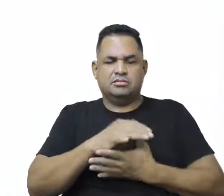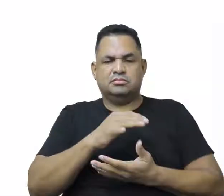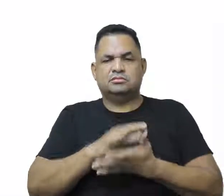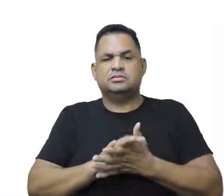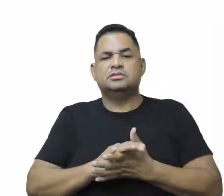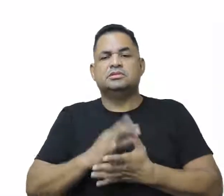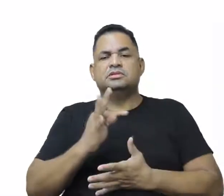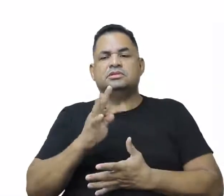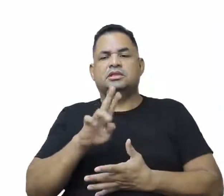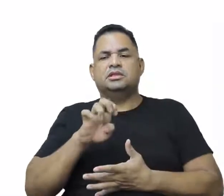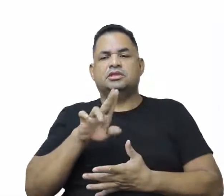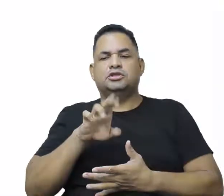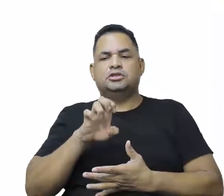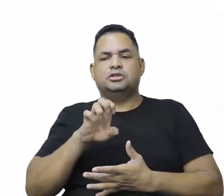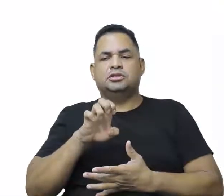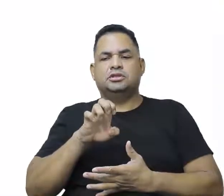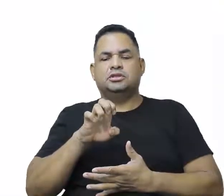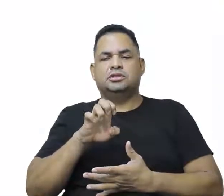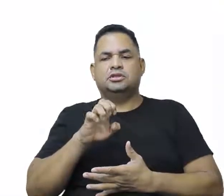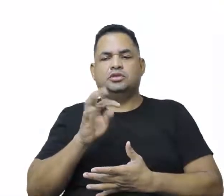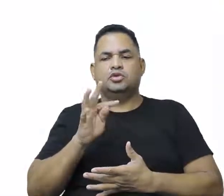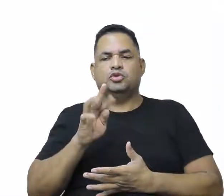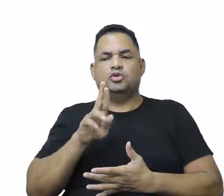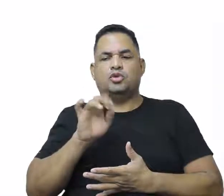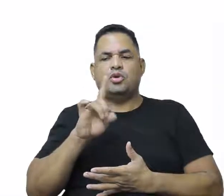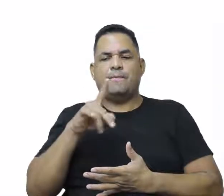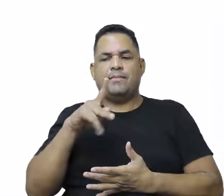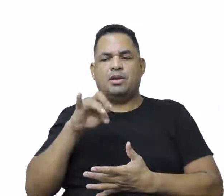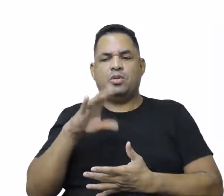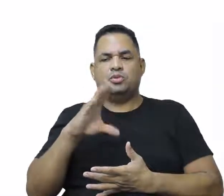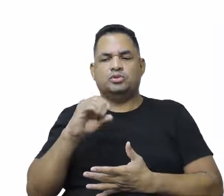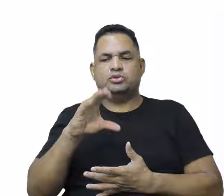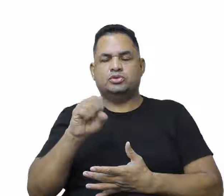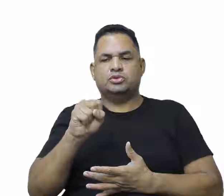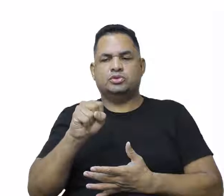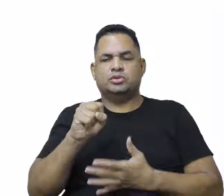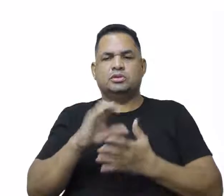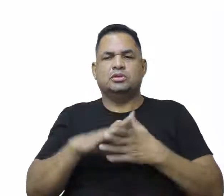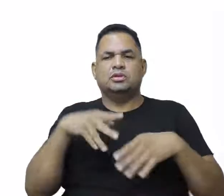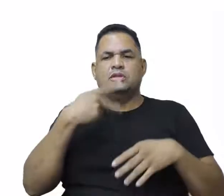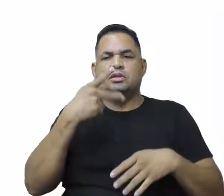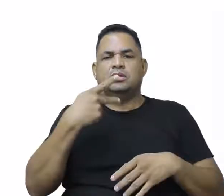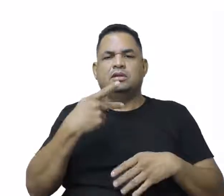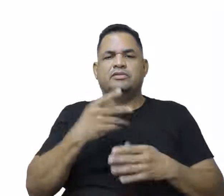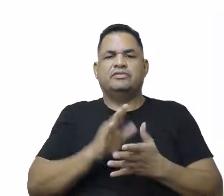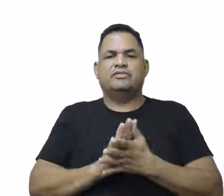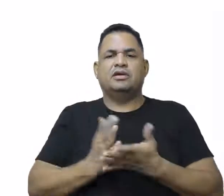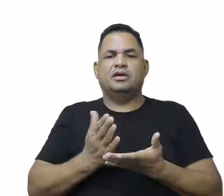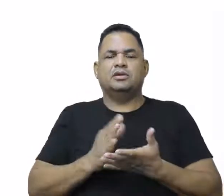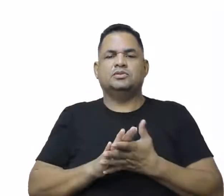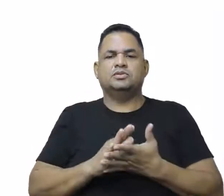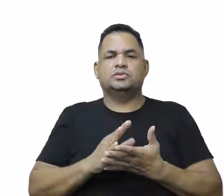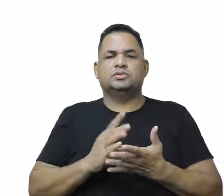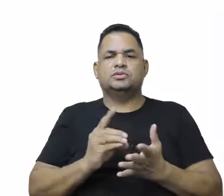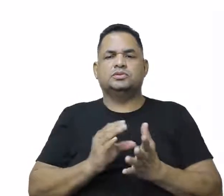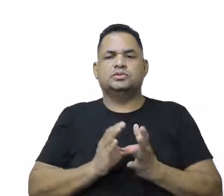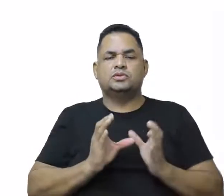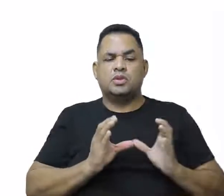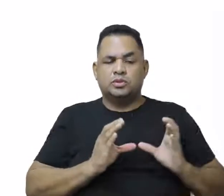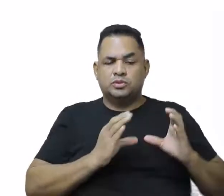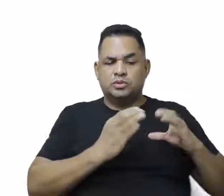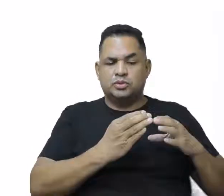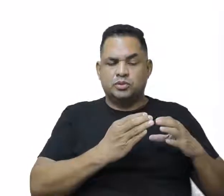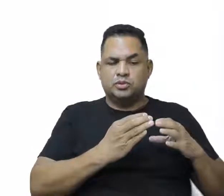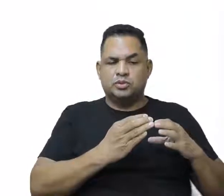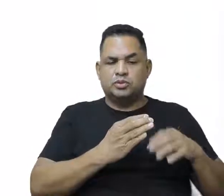Trópicos. É um livro onde ele, inclusive, fala dos Nambiquara, que é uma